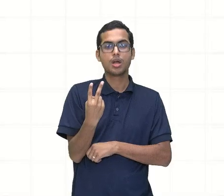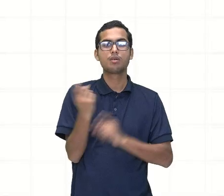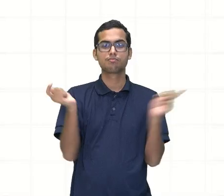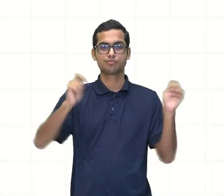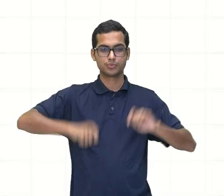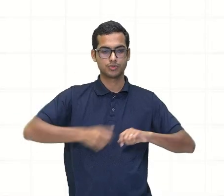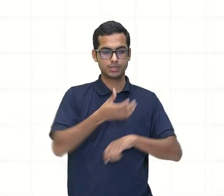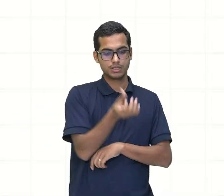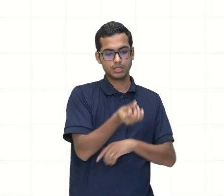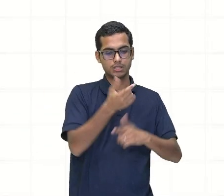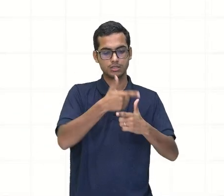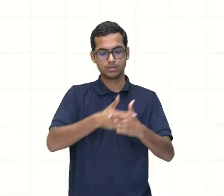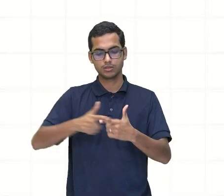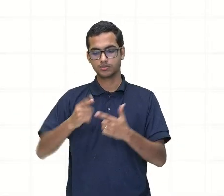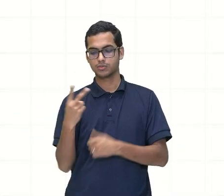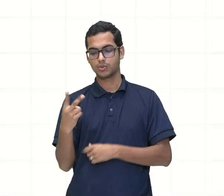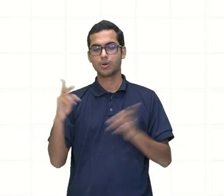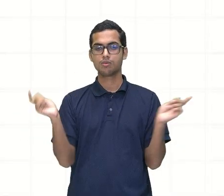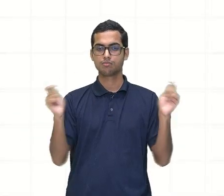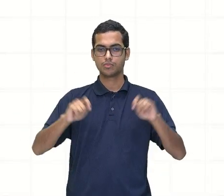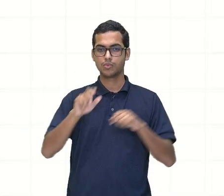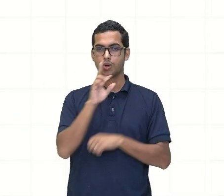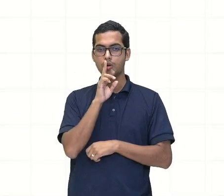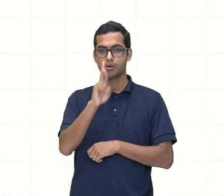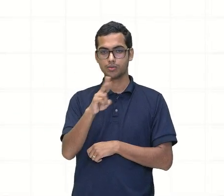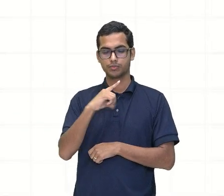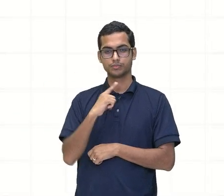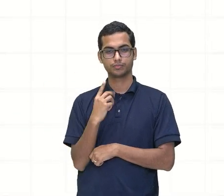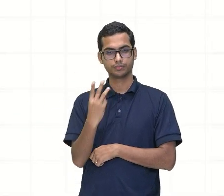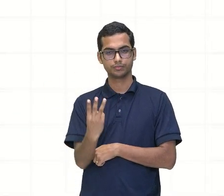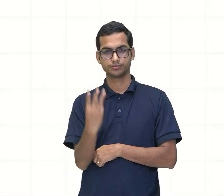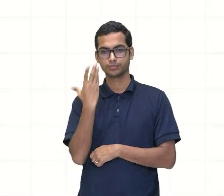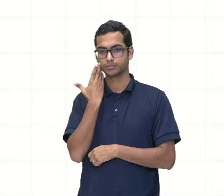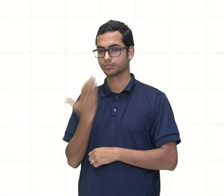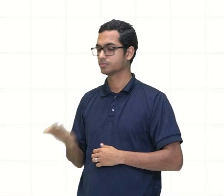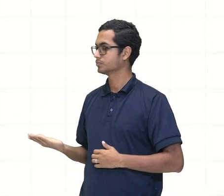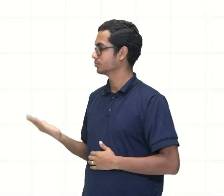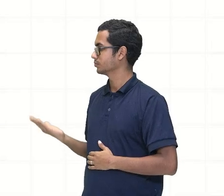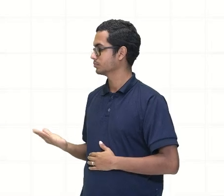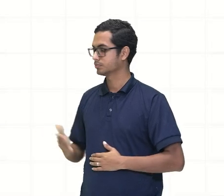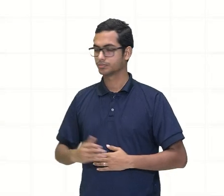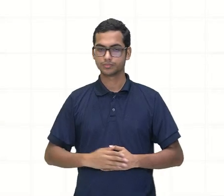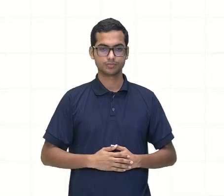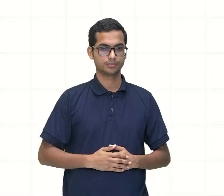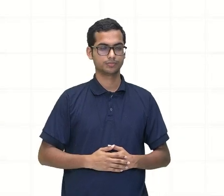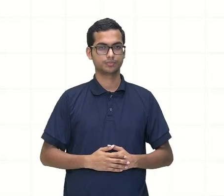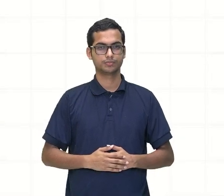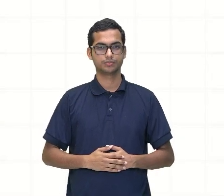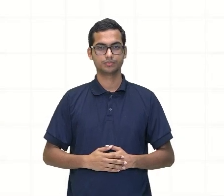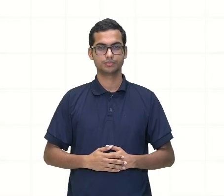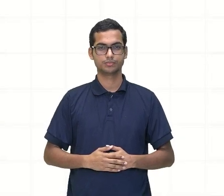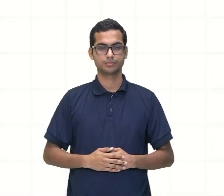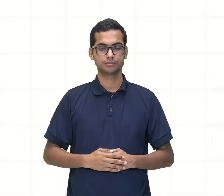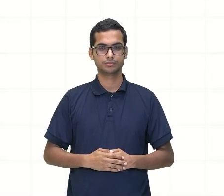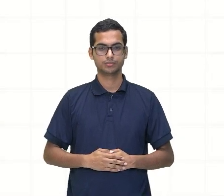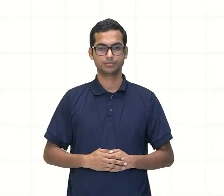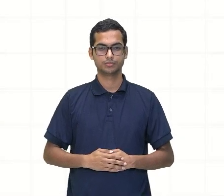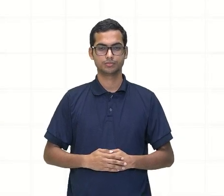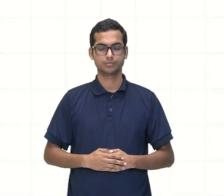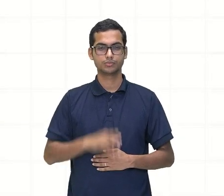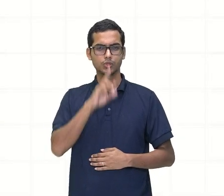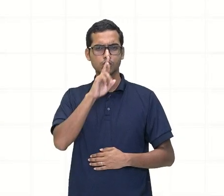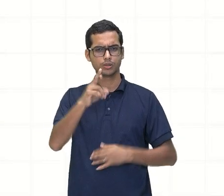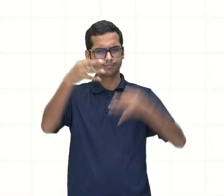quê? Porque se eu pegar o meu 6 e dividir pelo 2, o meu resultado vai ser